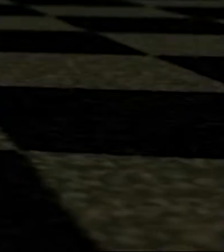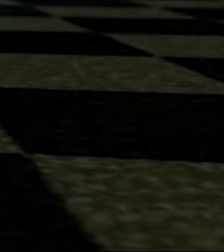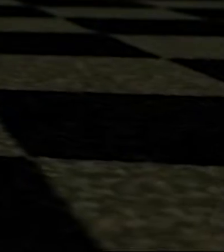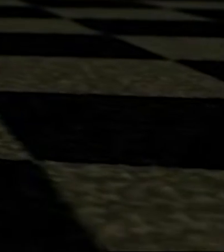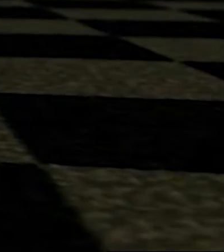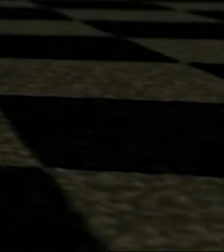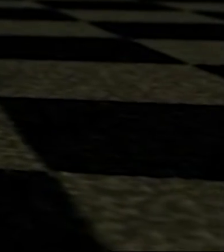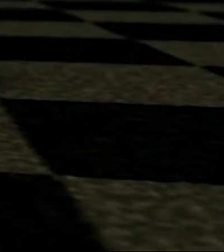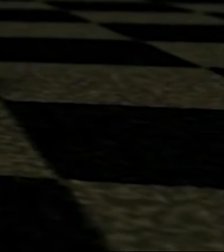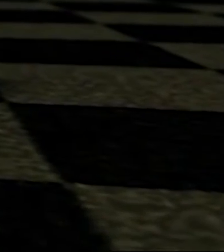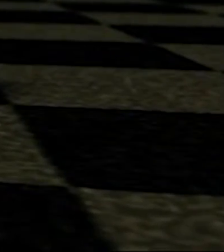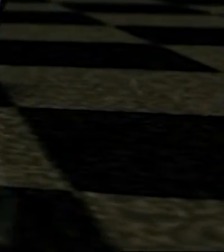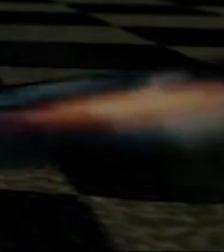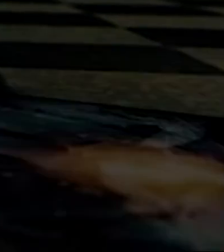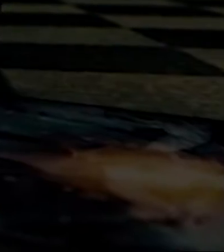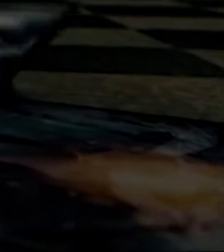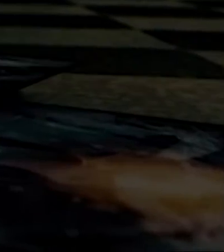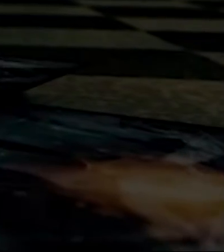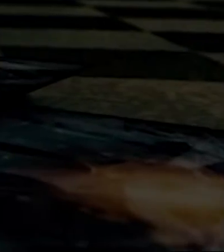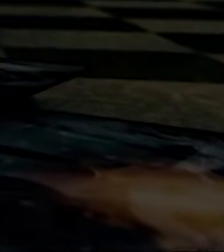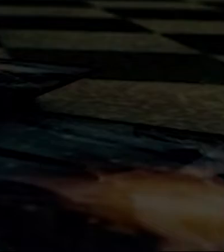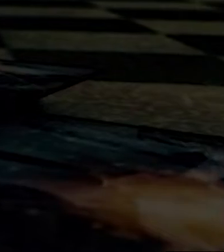daí.